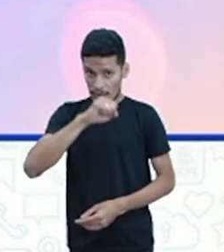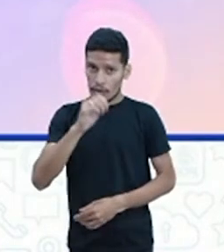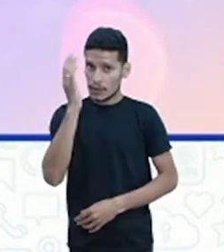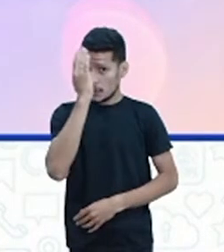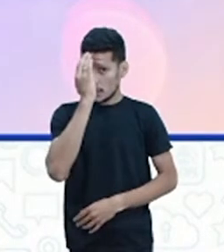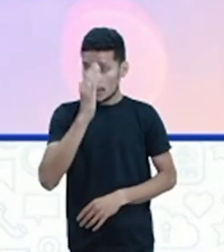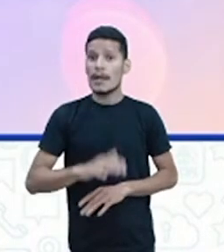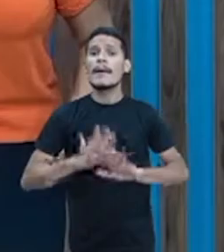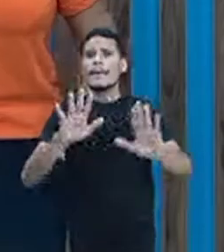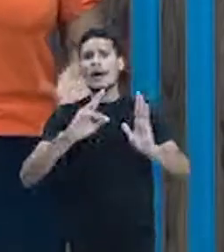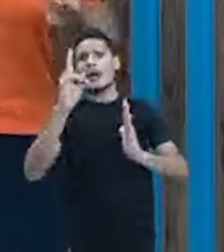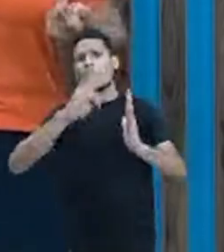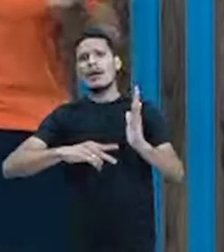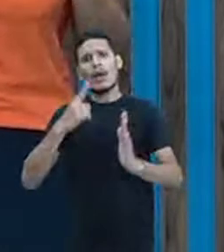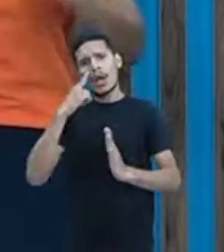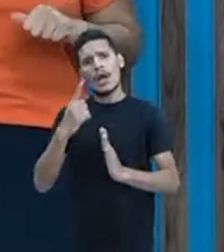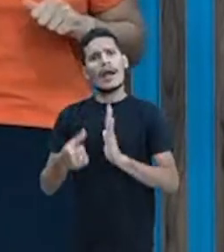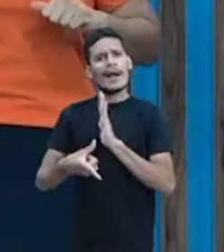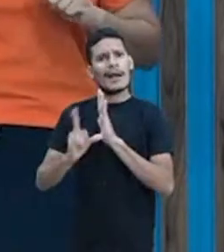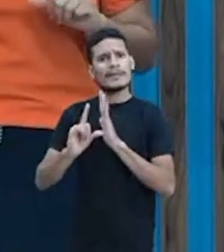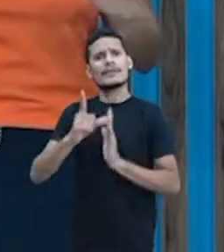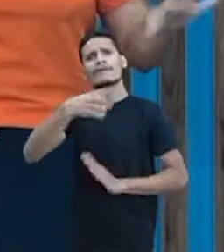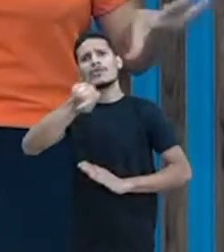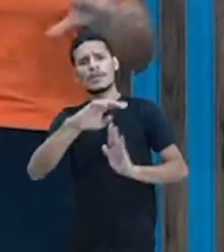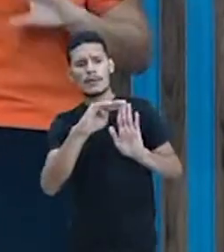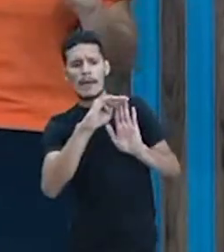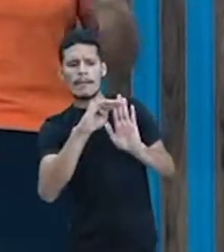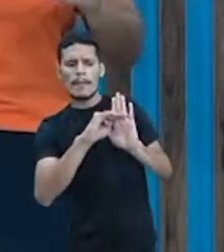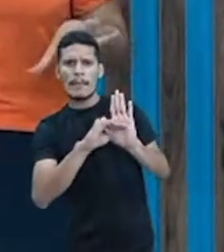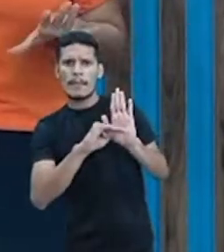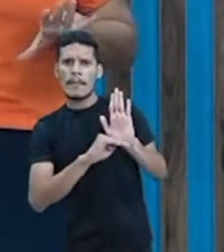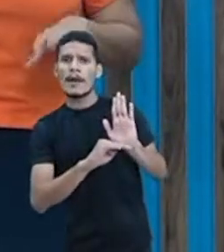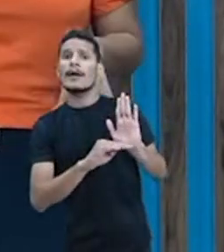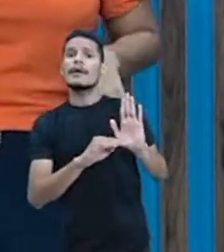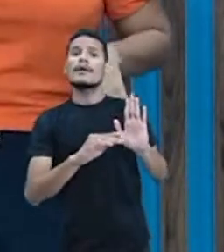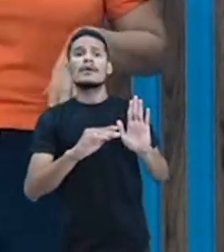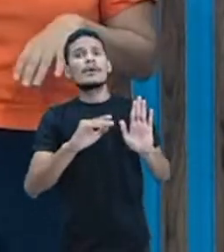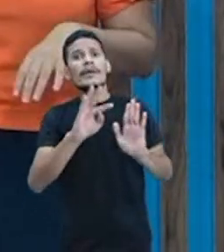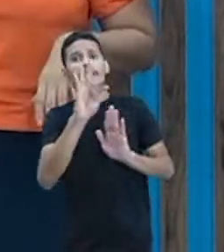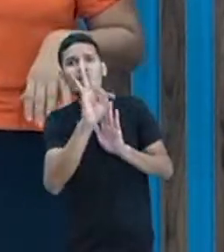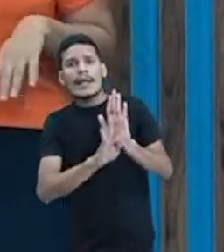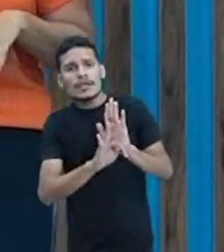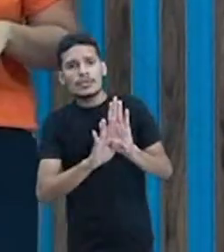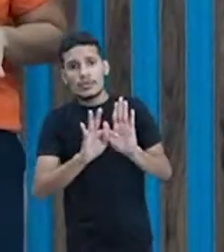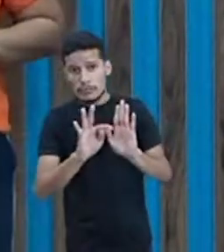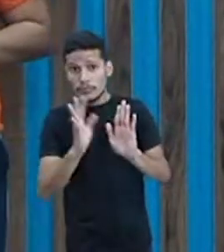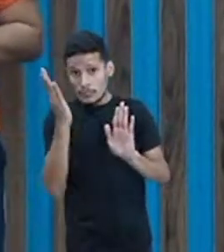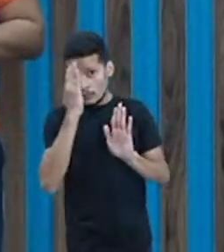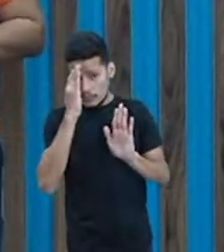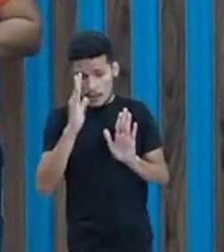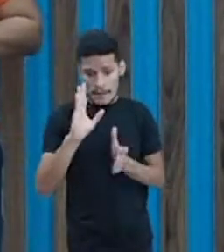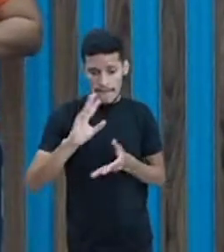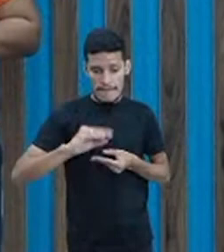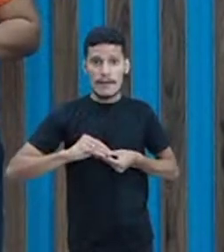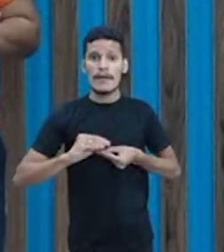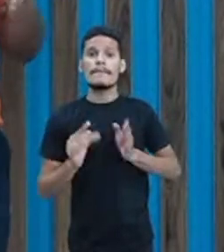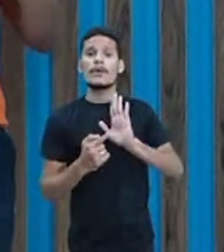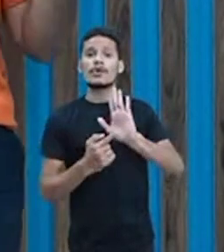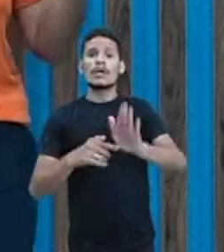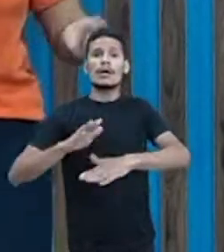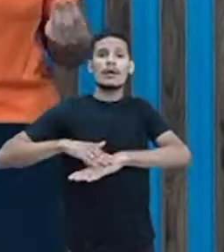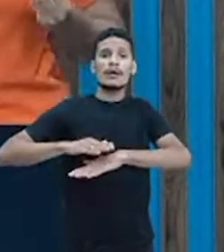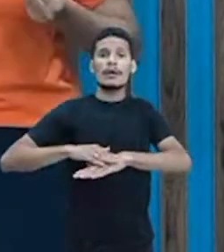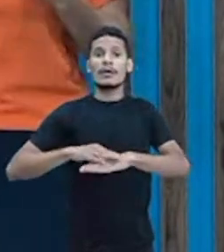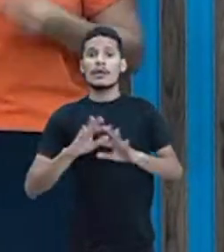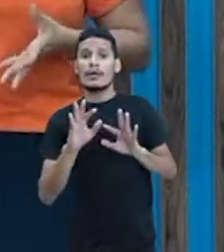leitura das tirinhas, listassem tópicos ou em um pequeno texto, se as situações apresentadas